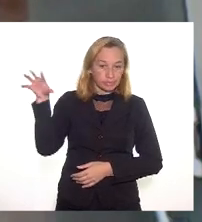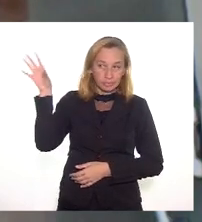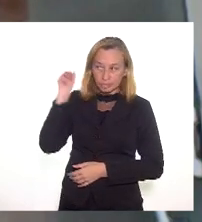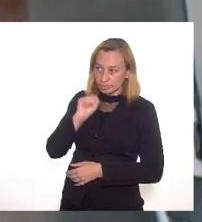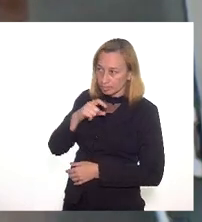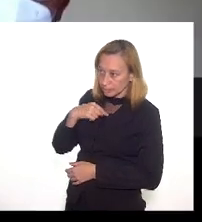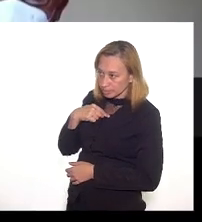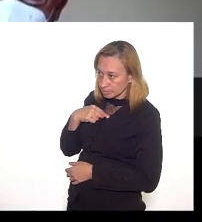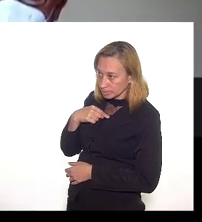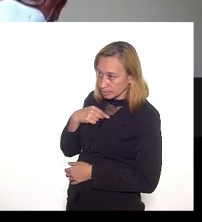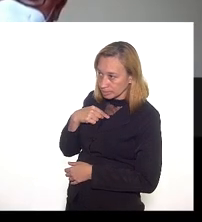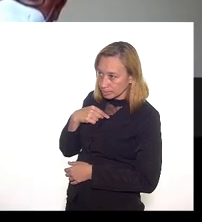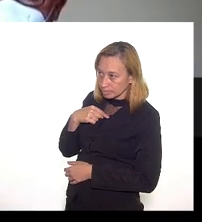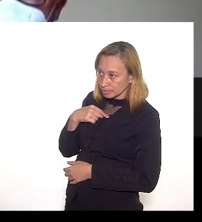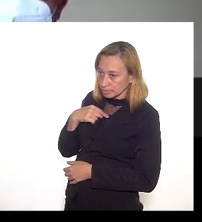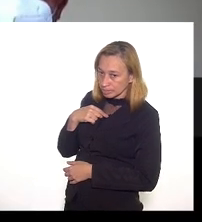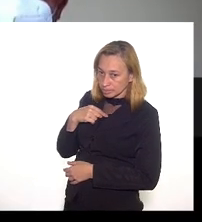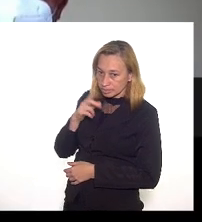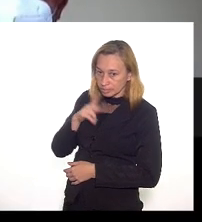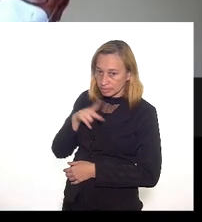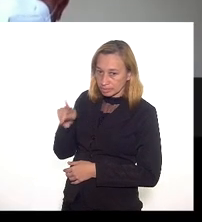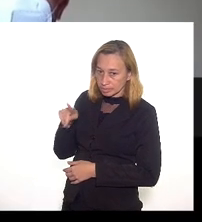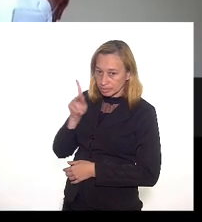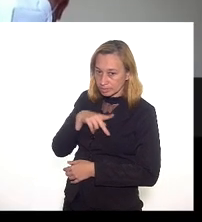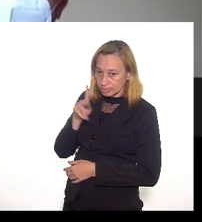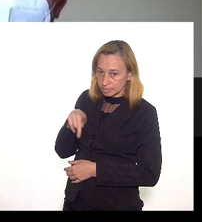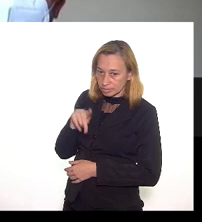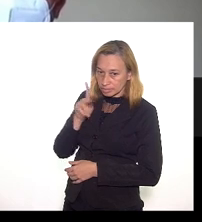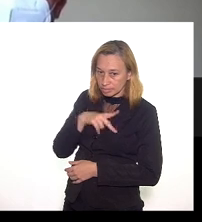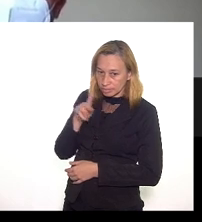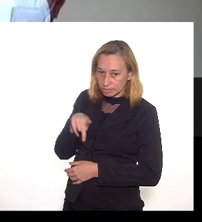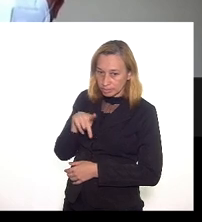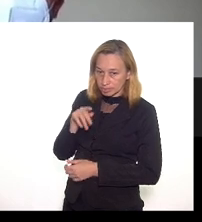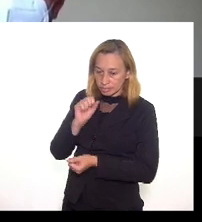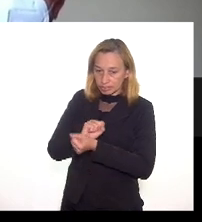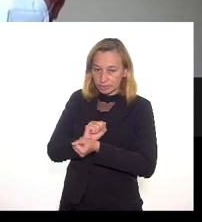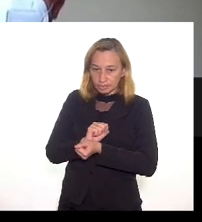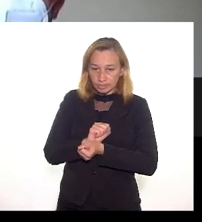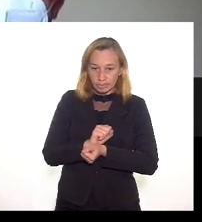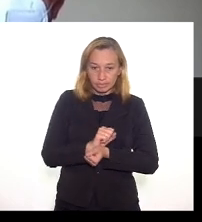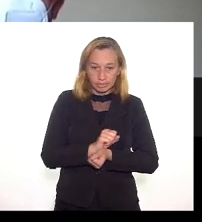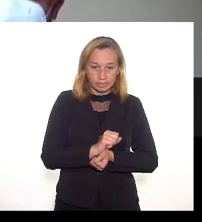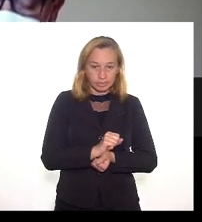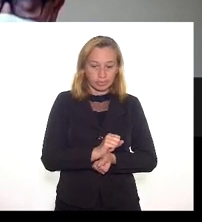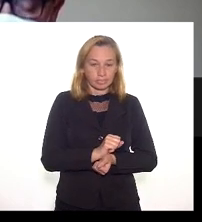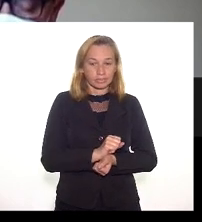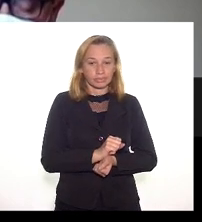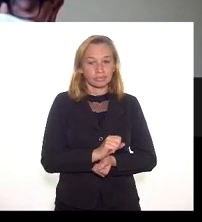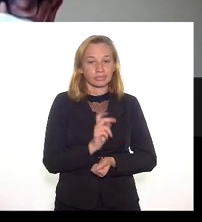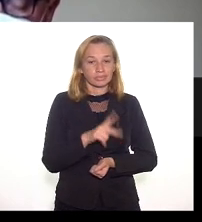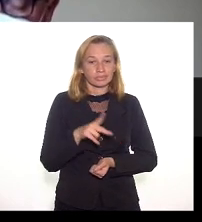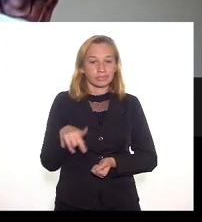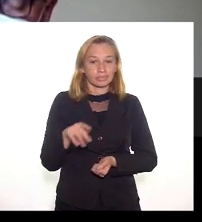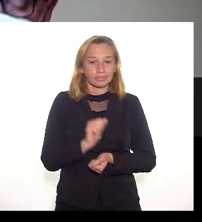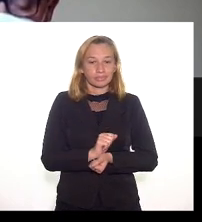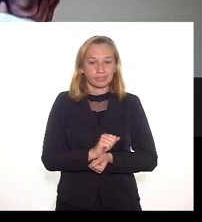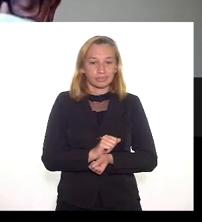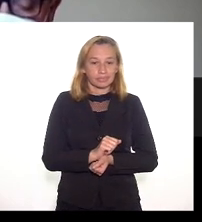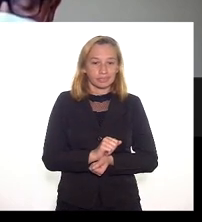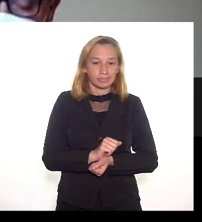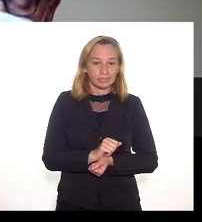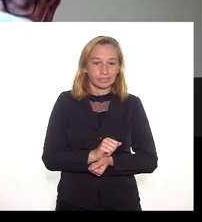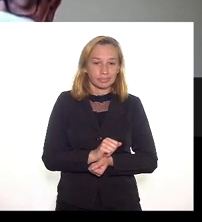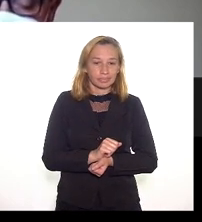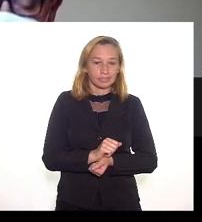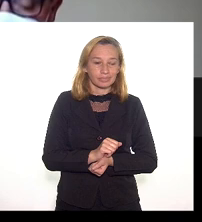deputado? Ô, professor, o professor está congelado. Congelado é meu professor. Congelado é meu professor.